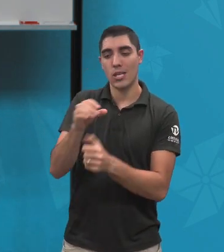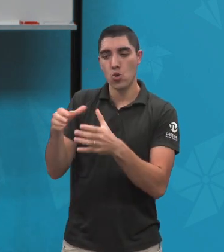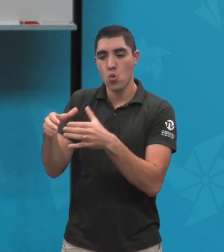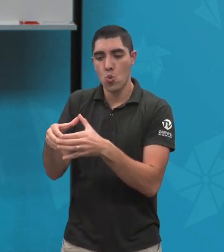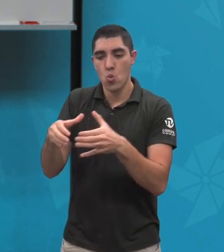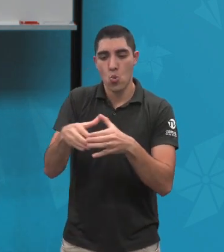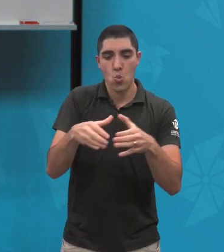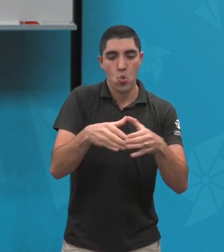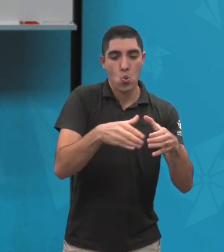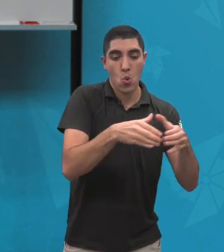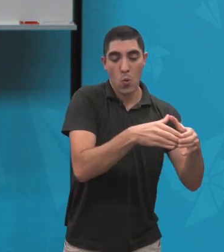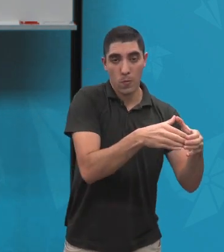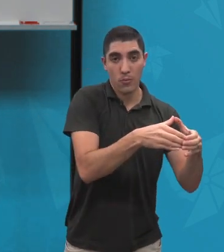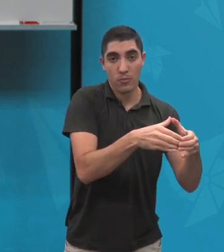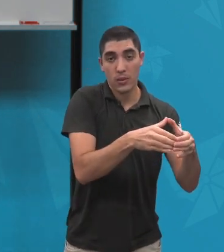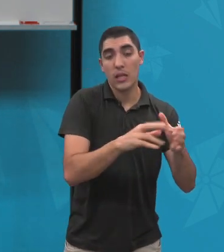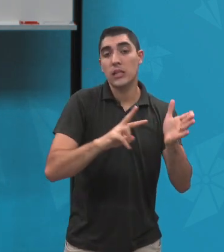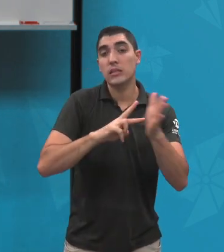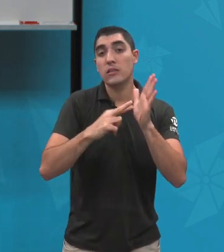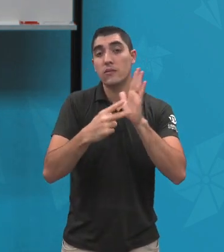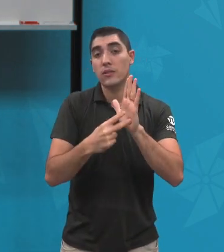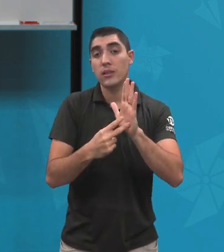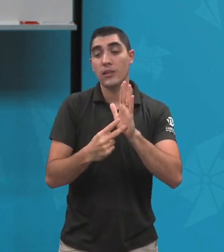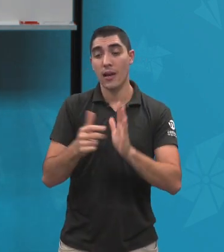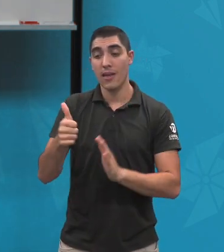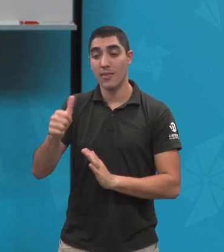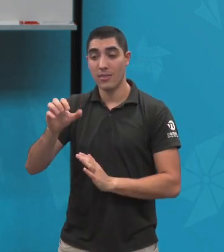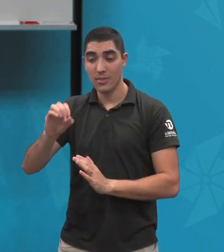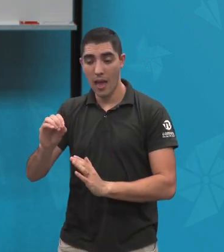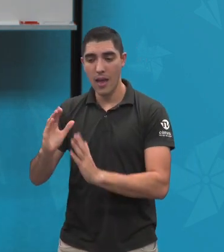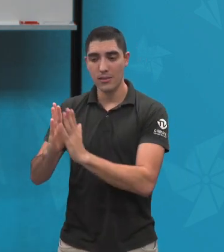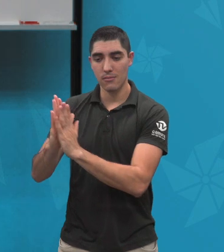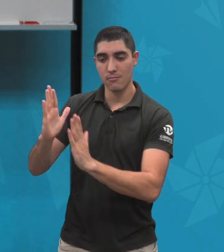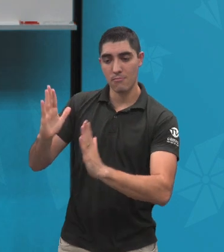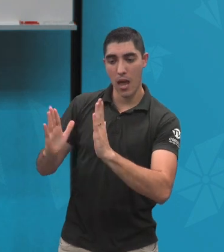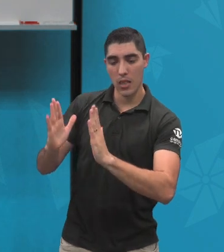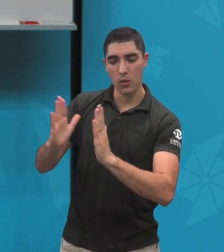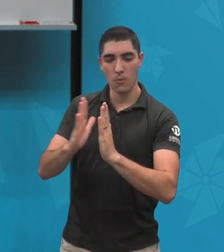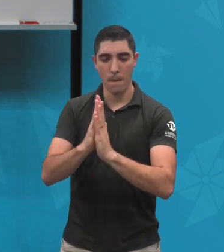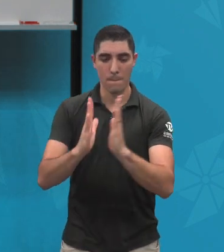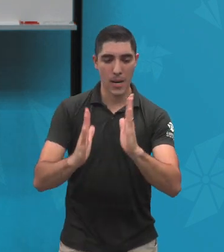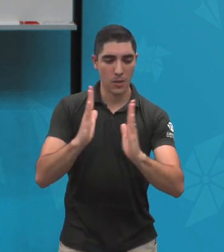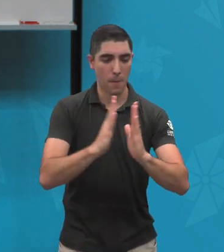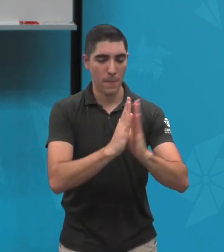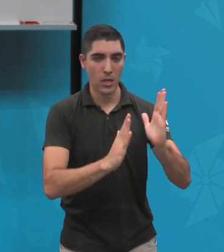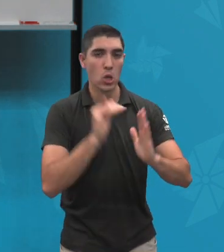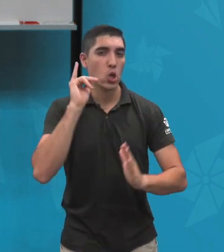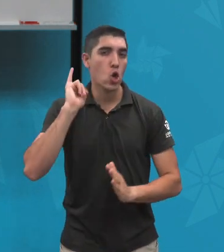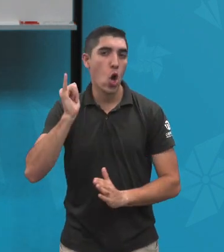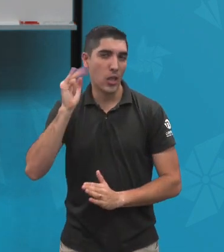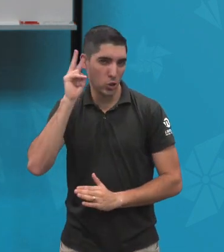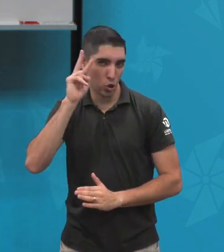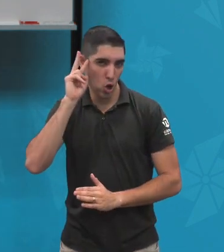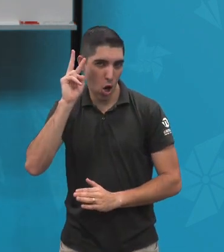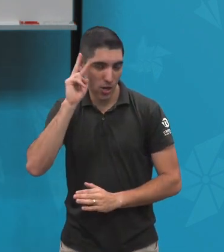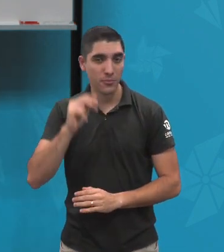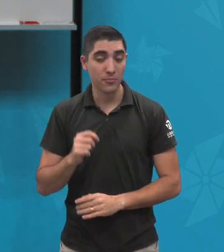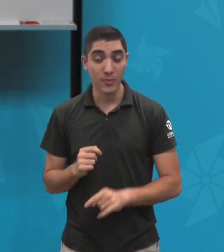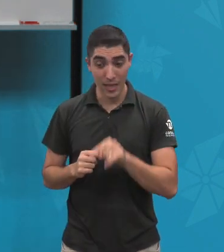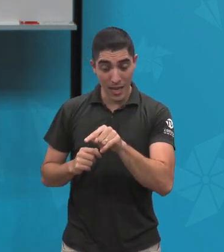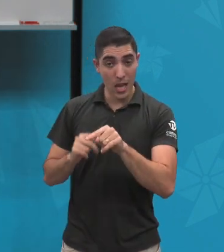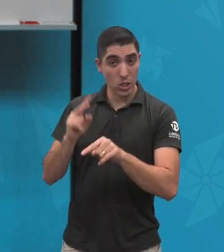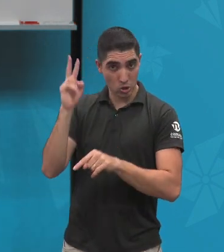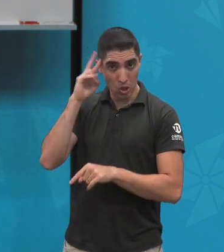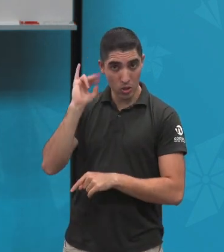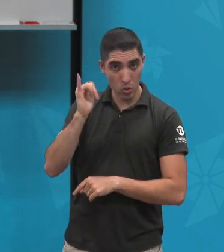grupos que constituem 10 jornadas de contações de história. Essas histórias elas